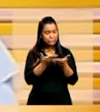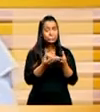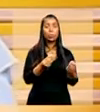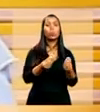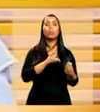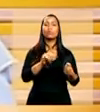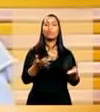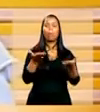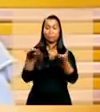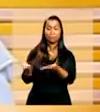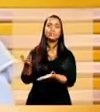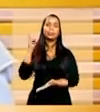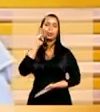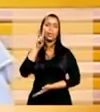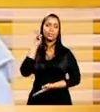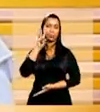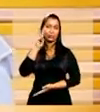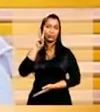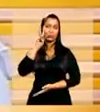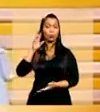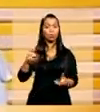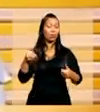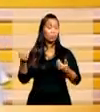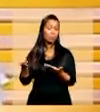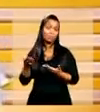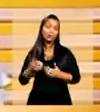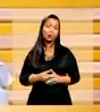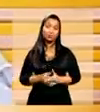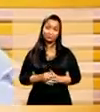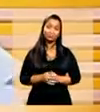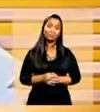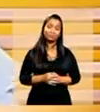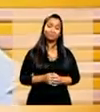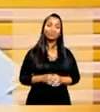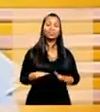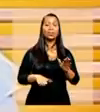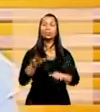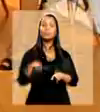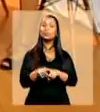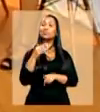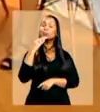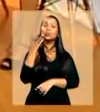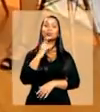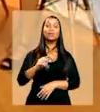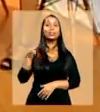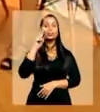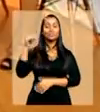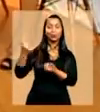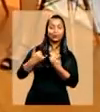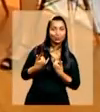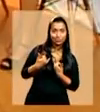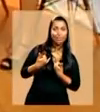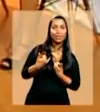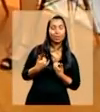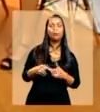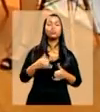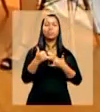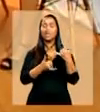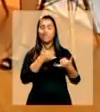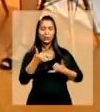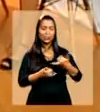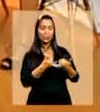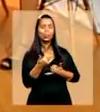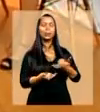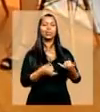estudar, ver como você vai apresentar essa história e apresentar. Apresentar para a criança e talvez até pedir para a criança contar a história para você, né? Isso,